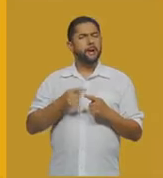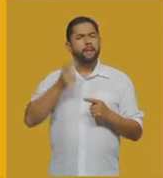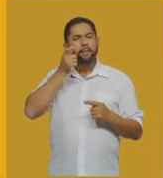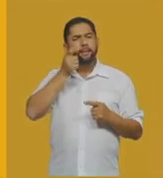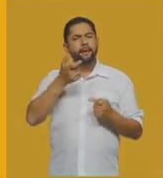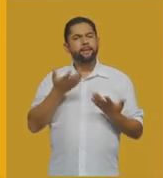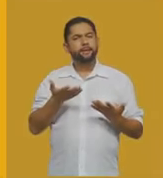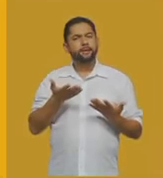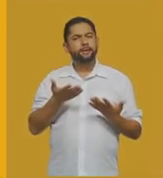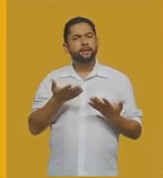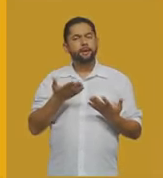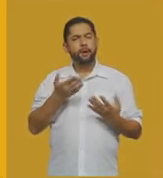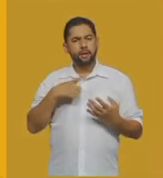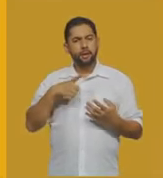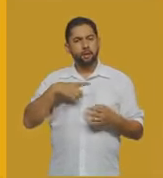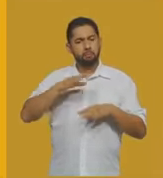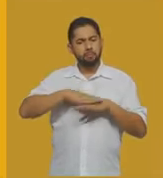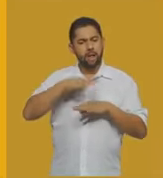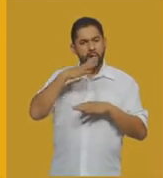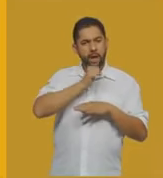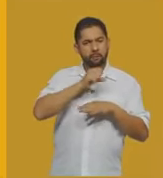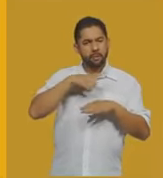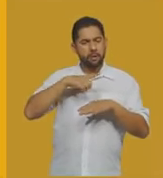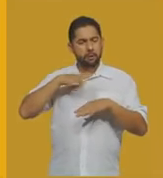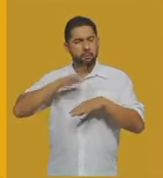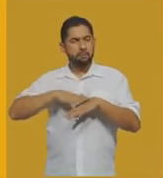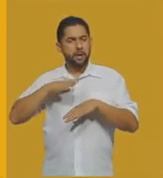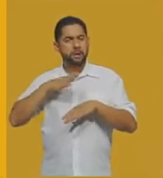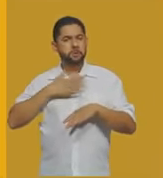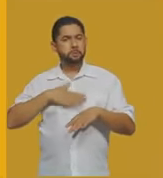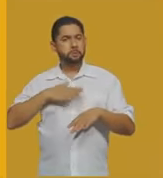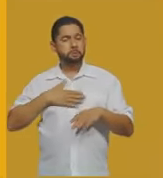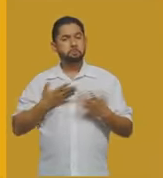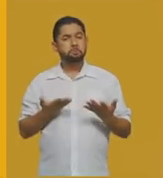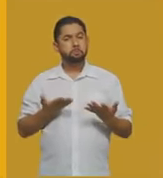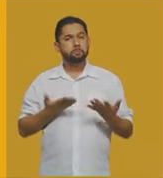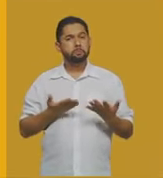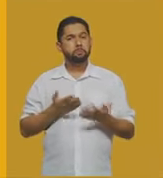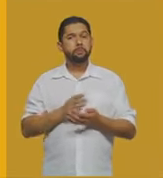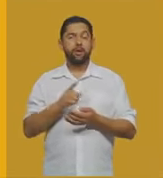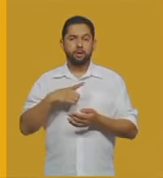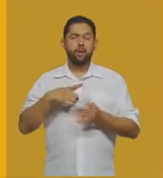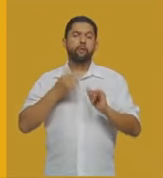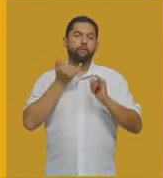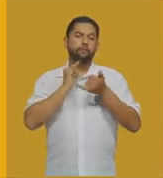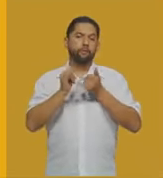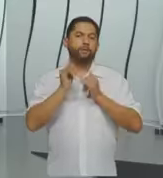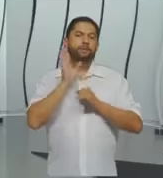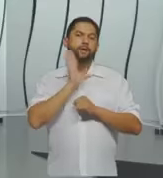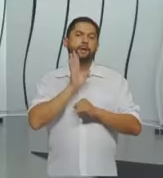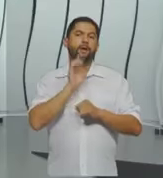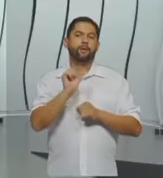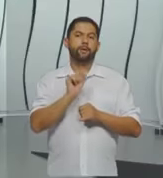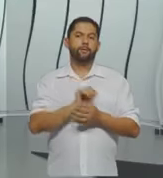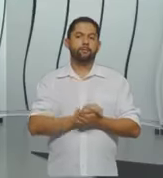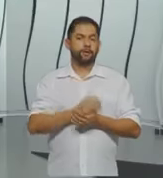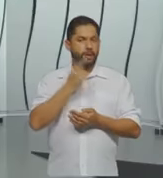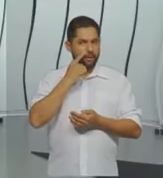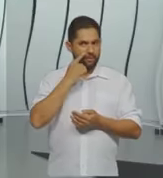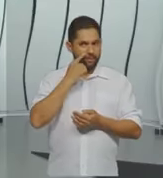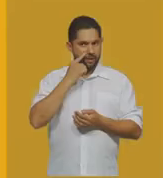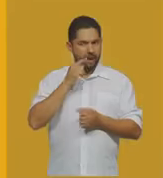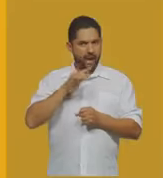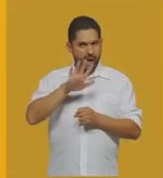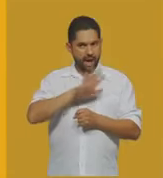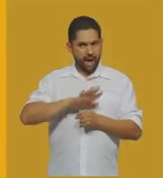velocidade mudando no ponto mais distante, no ponto mais próximo? Temos uma informação legal que é o seguinte. Estão vendo essas duas áreas